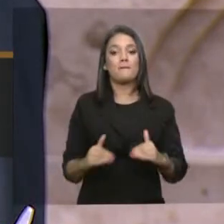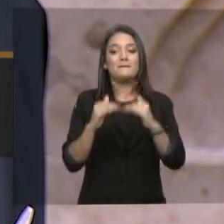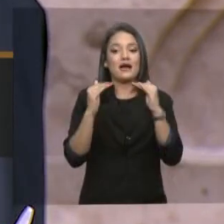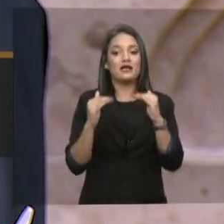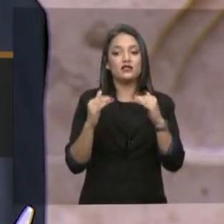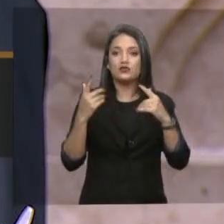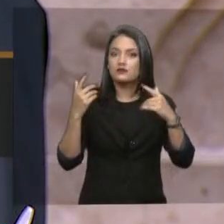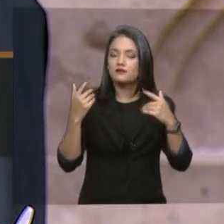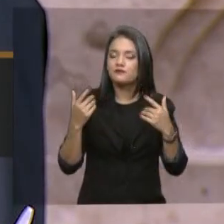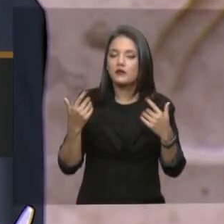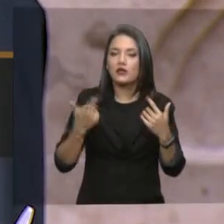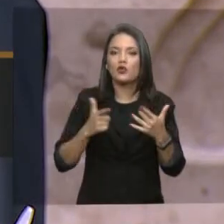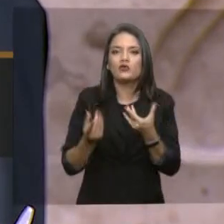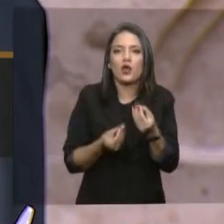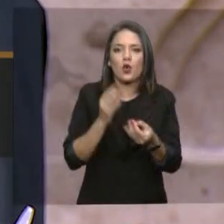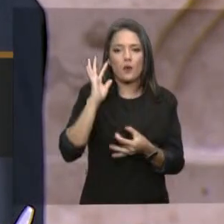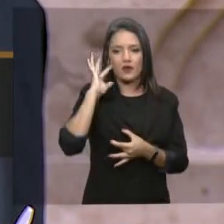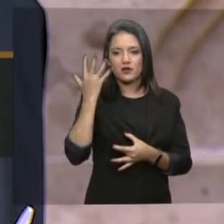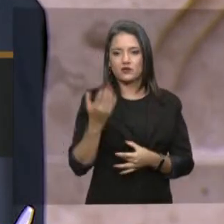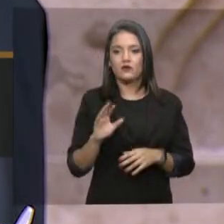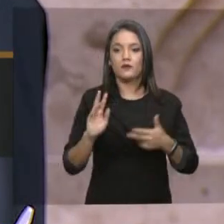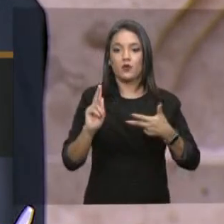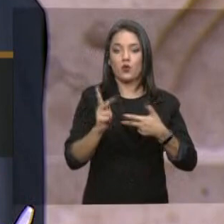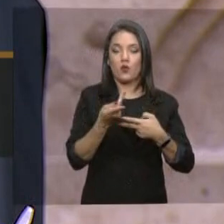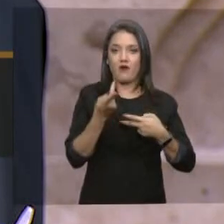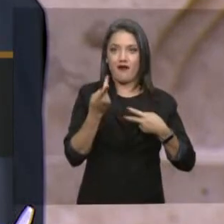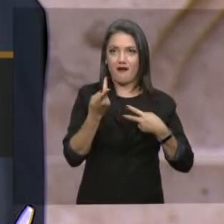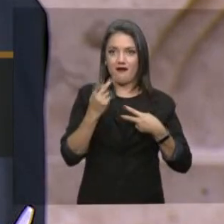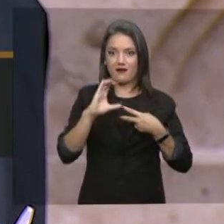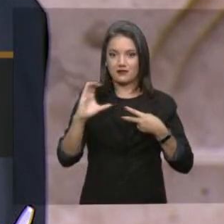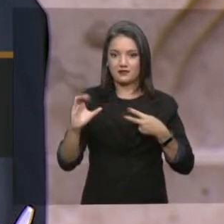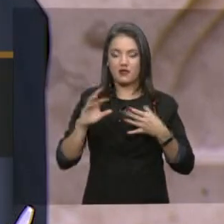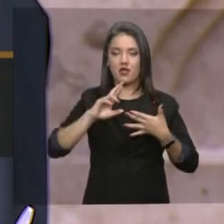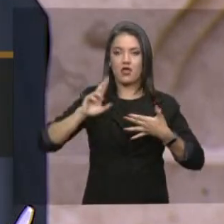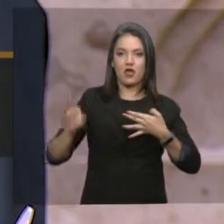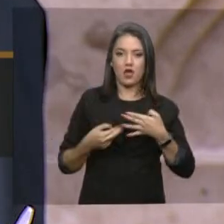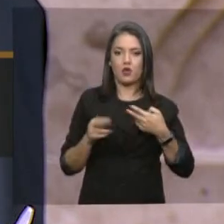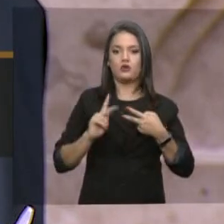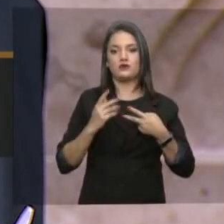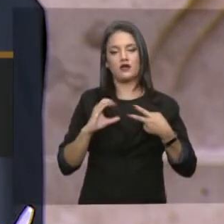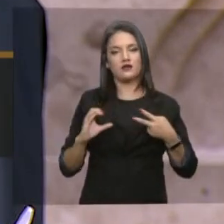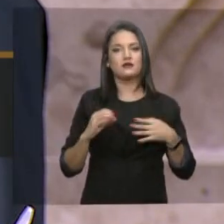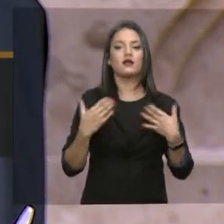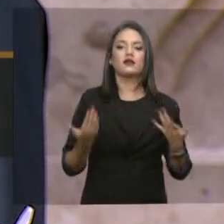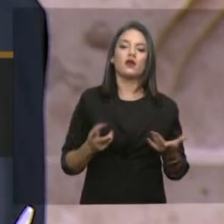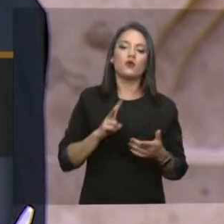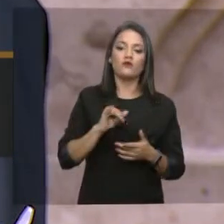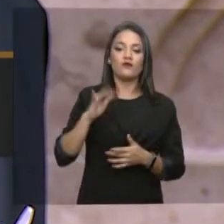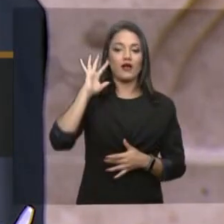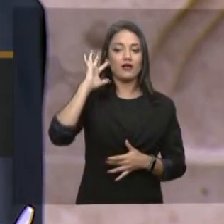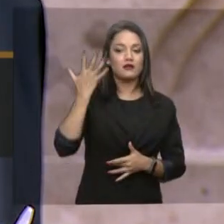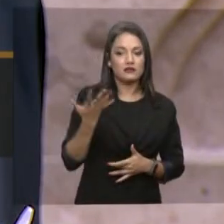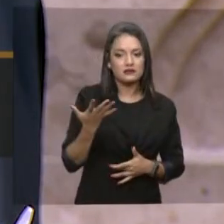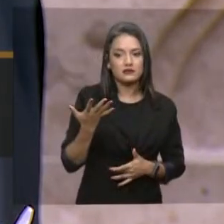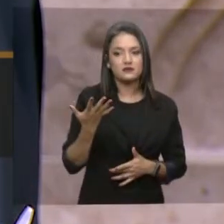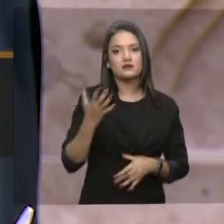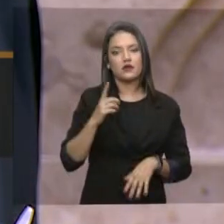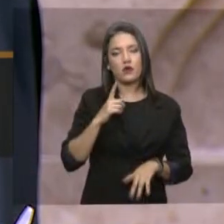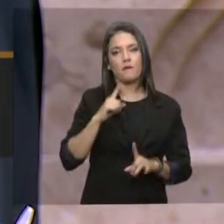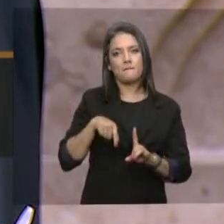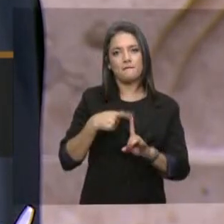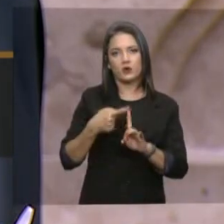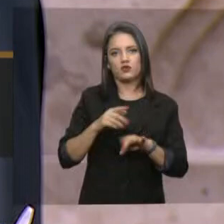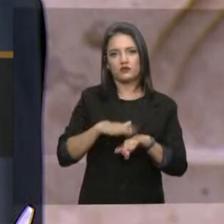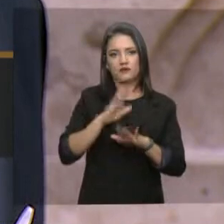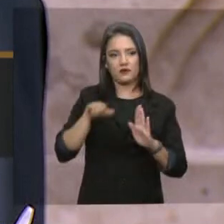nos embargos dos habeas corpus e recursos de habeas corpus, quando prevalecerá a decisão mais favorável para si. Para